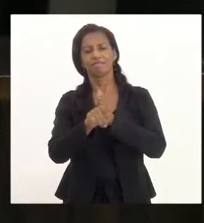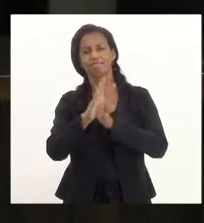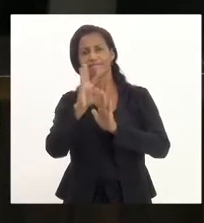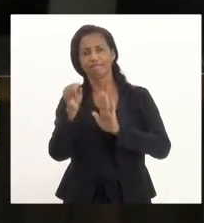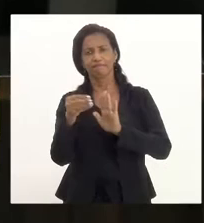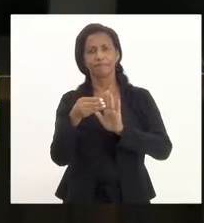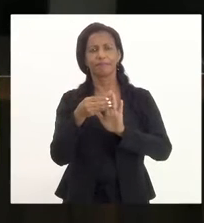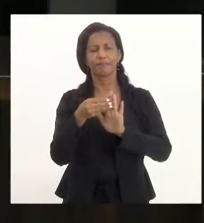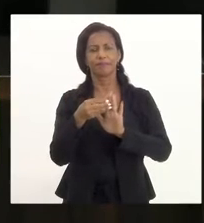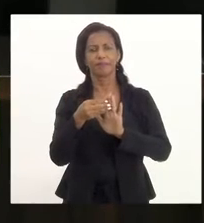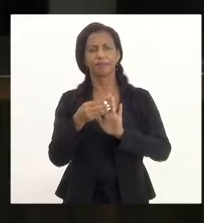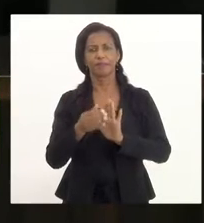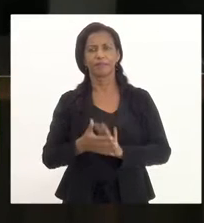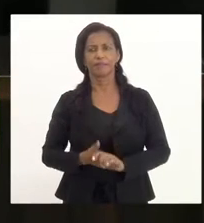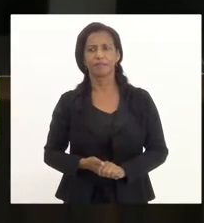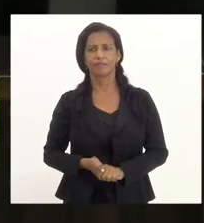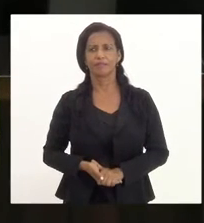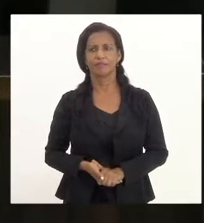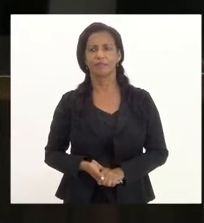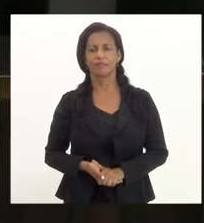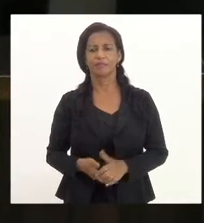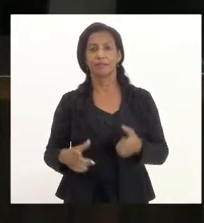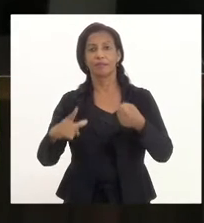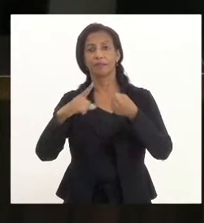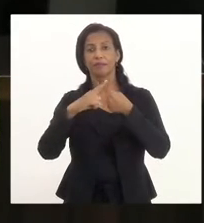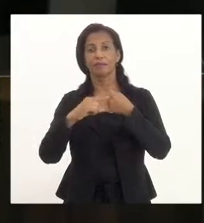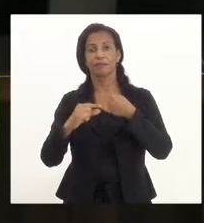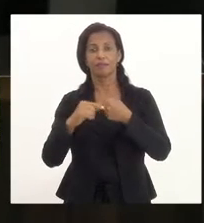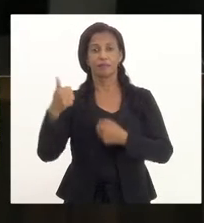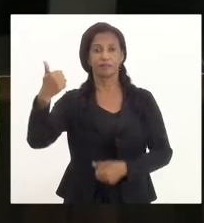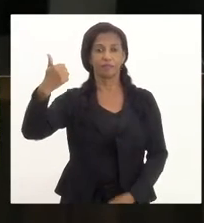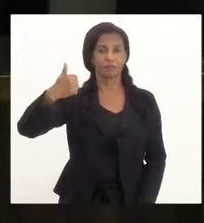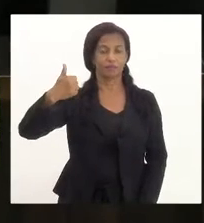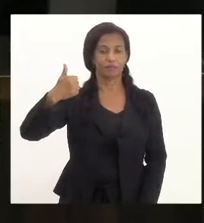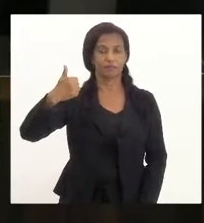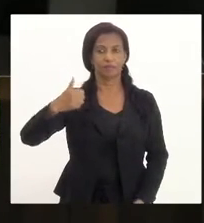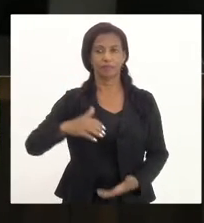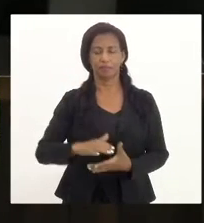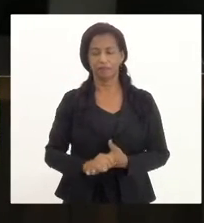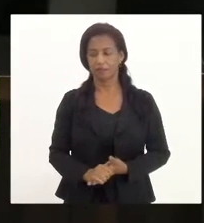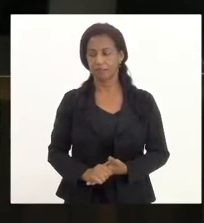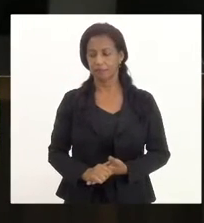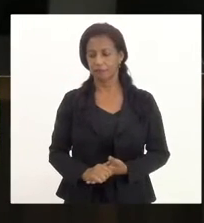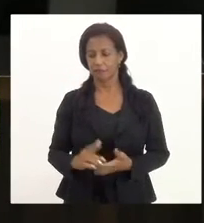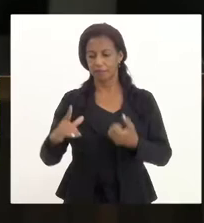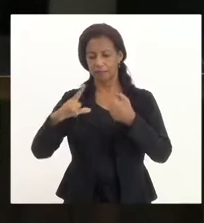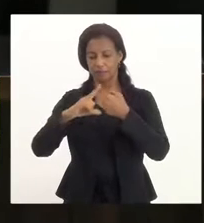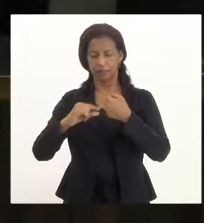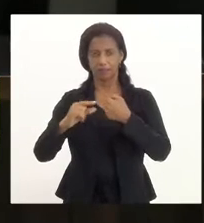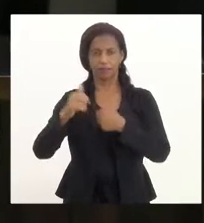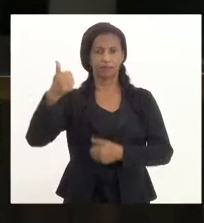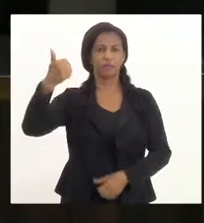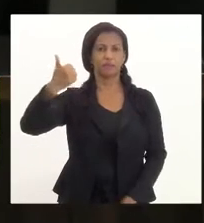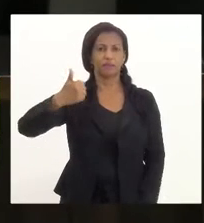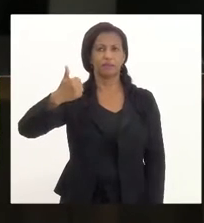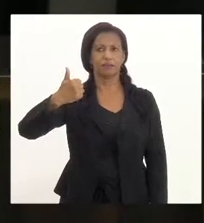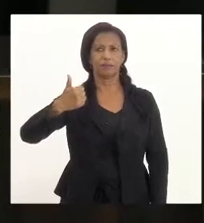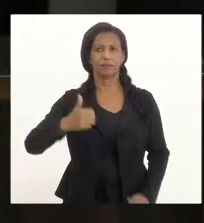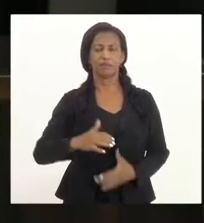coloca e é no artigo 1º o artigo primeiro